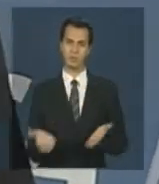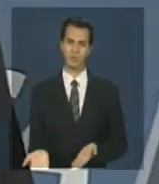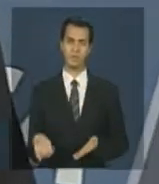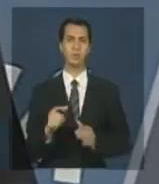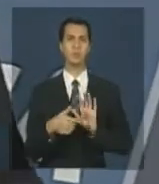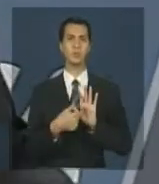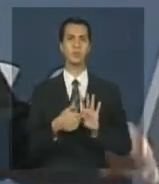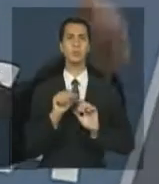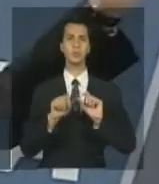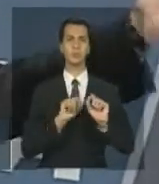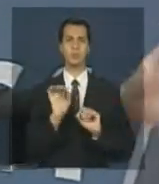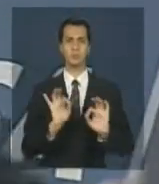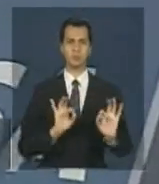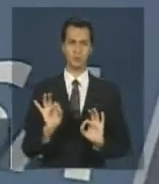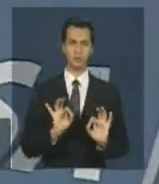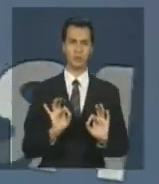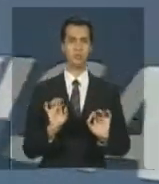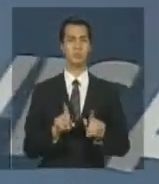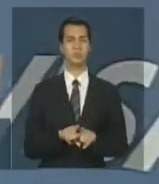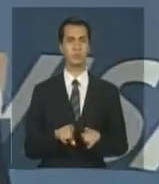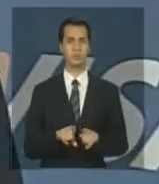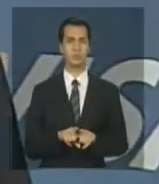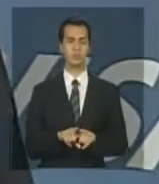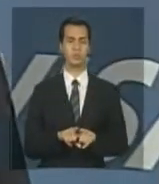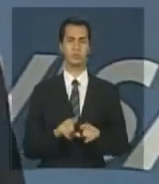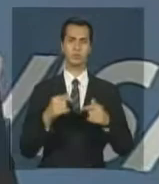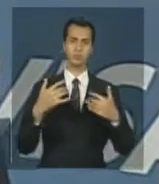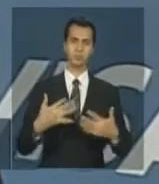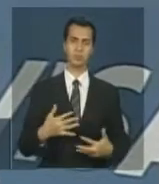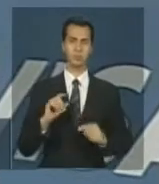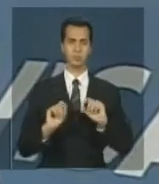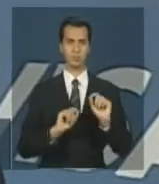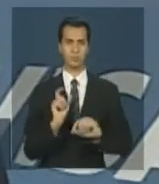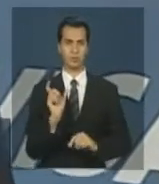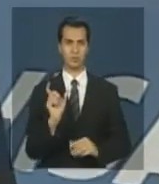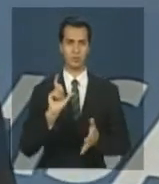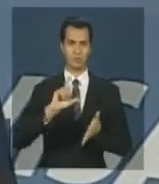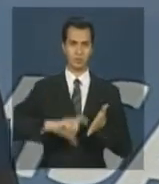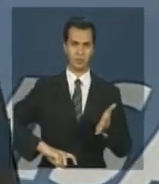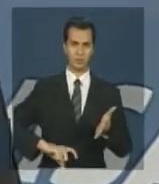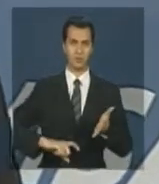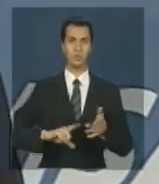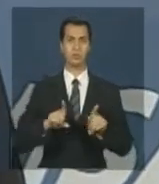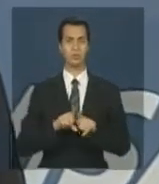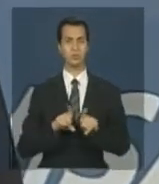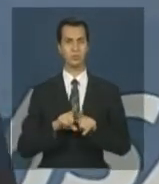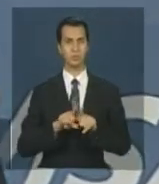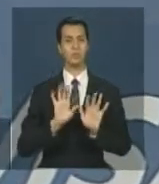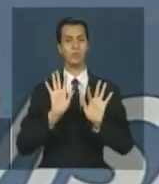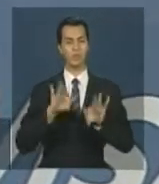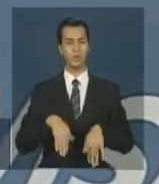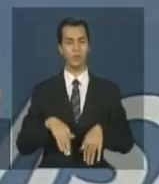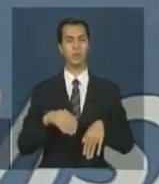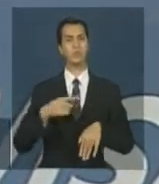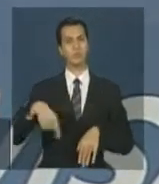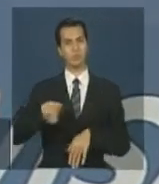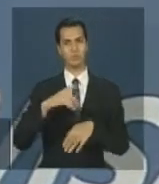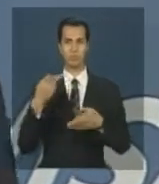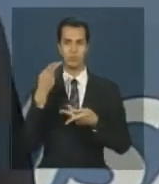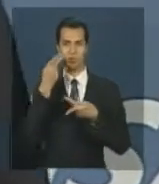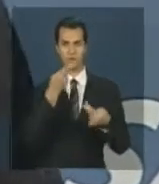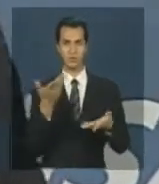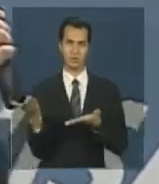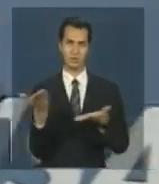apresentando os senhores o que que o projeto fosse realmente sobre o evento do cartão e ao final uma curta visita os dois se conheceram no